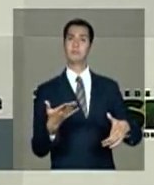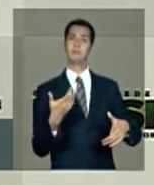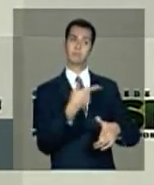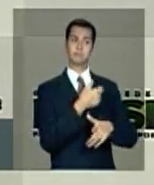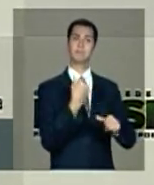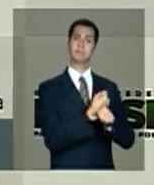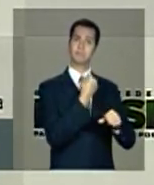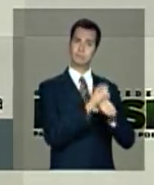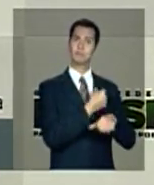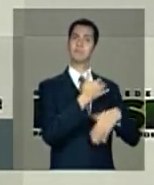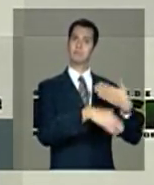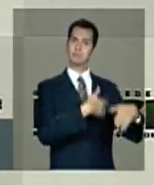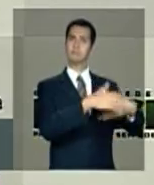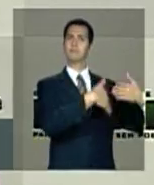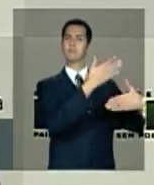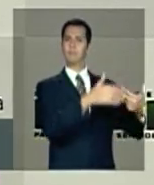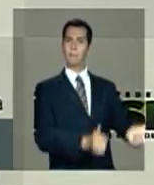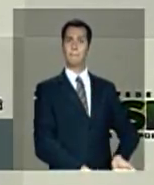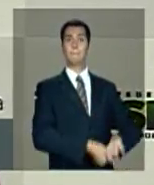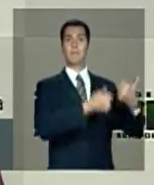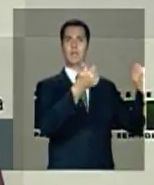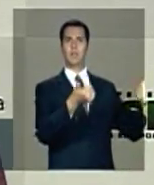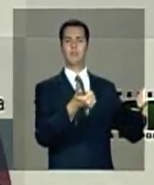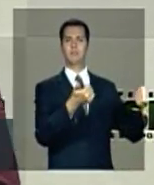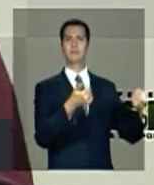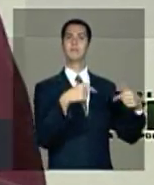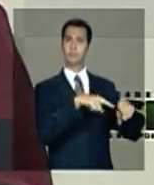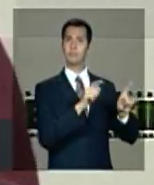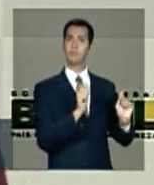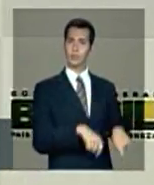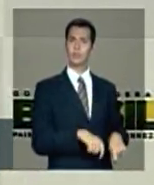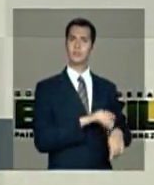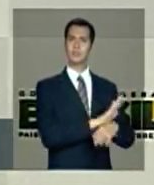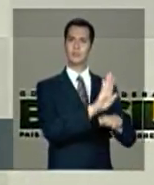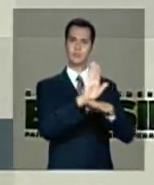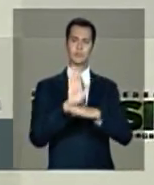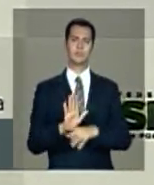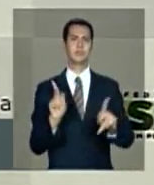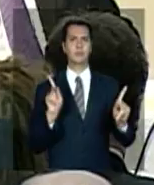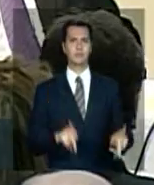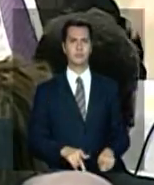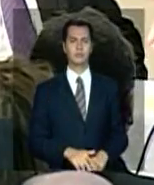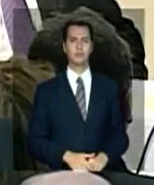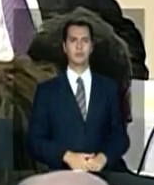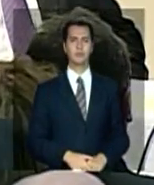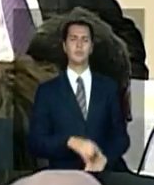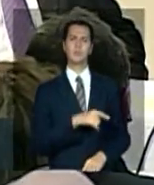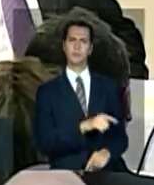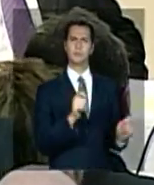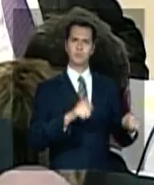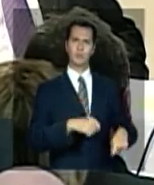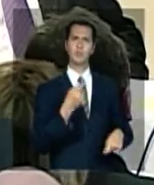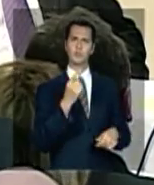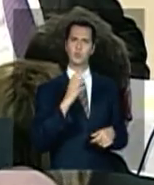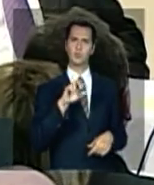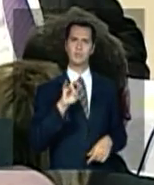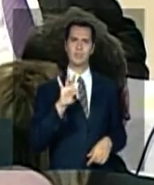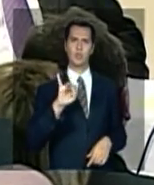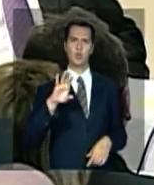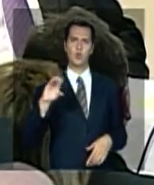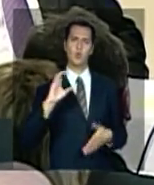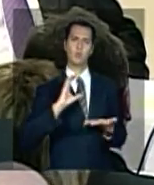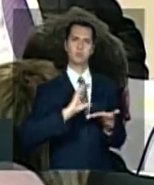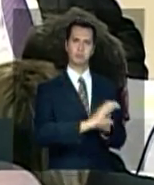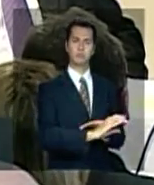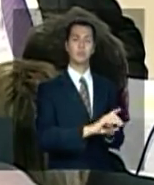reconstruir a unidade que está sucateada que pode prestar serviço à população da qualidade de custeio também para